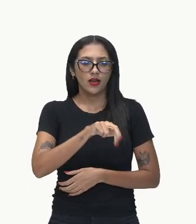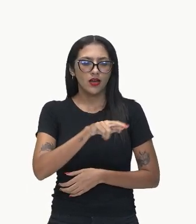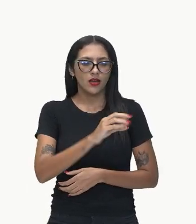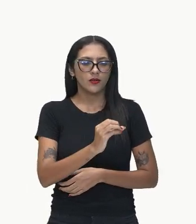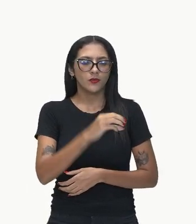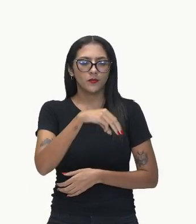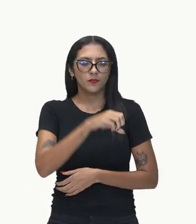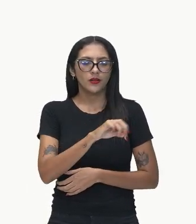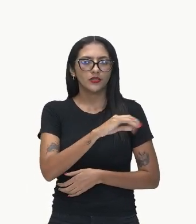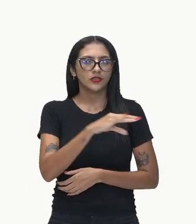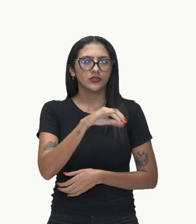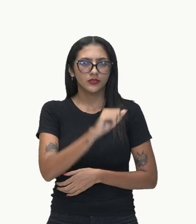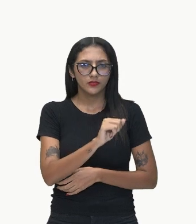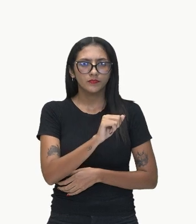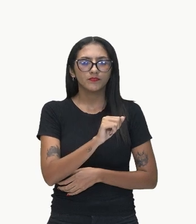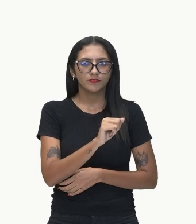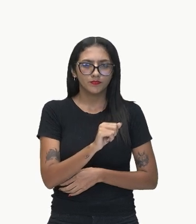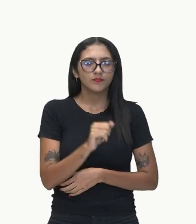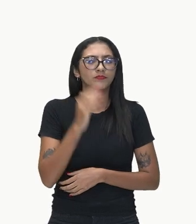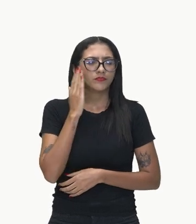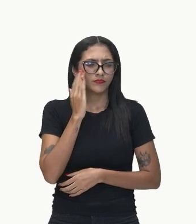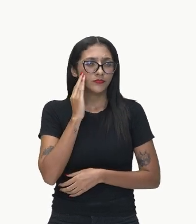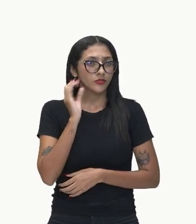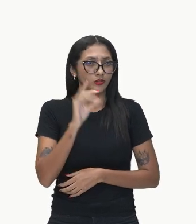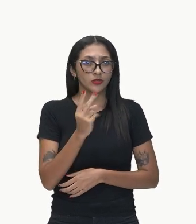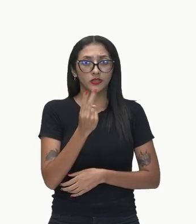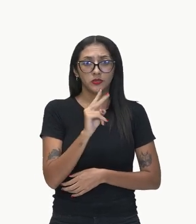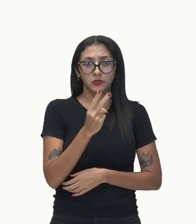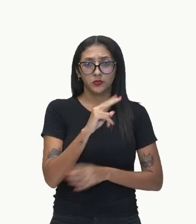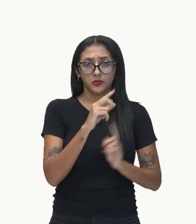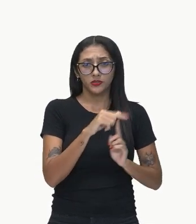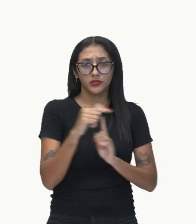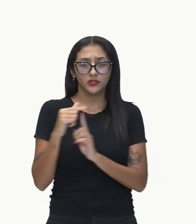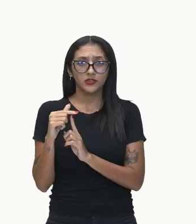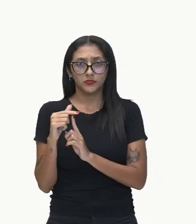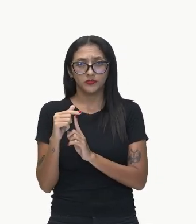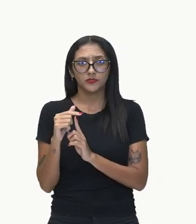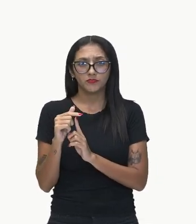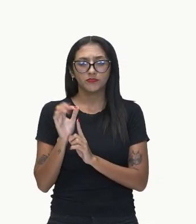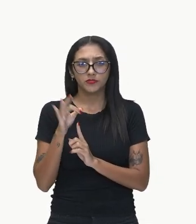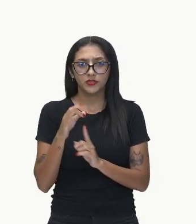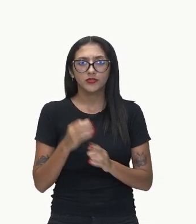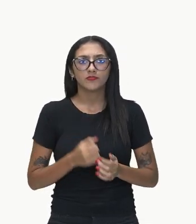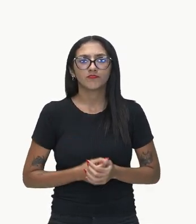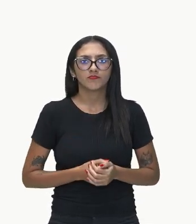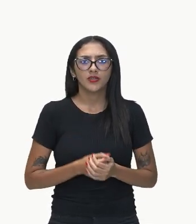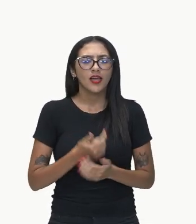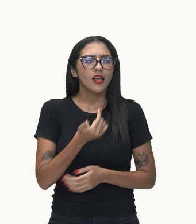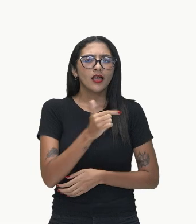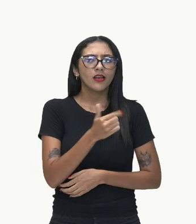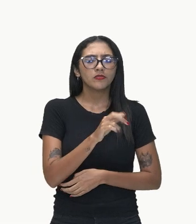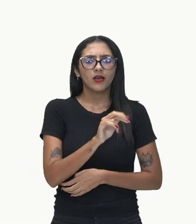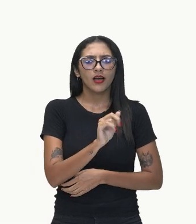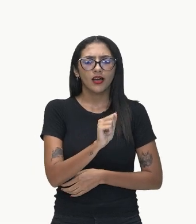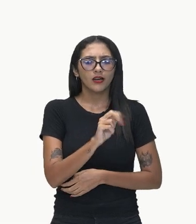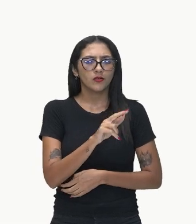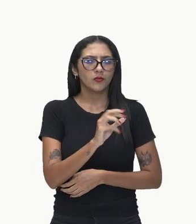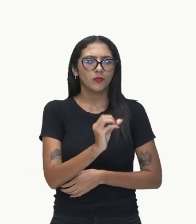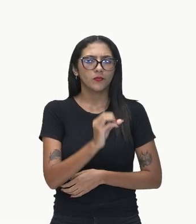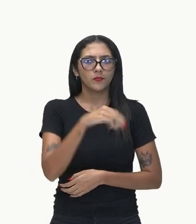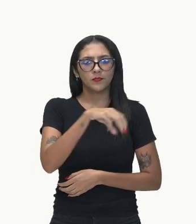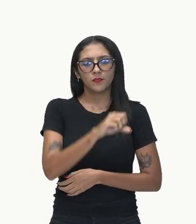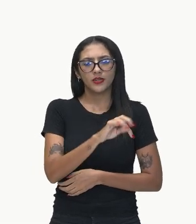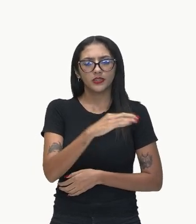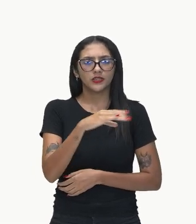existem dois tipos, ou é aromática ou não é aromática. Quando a cadeia não é aromática,